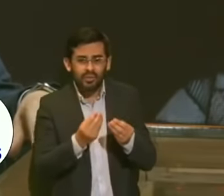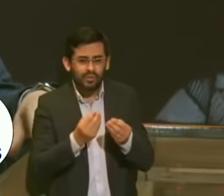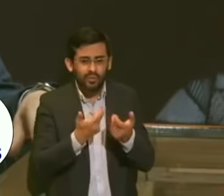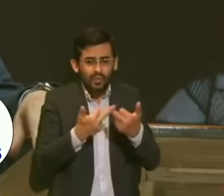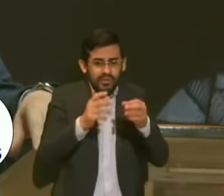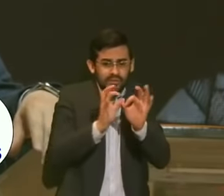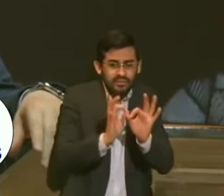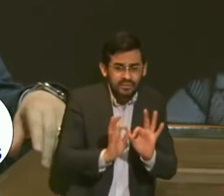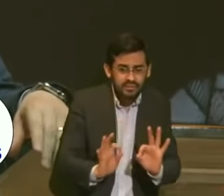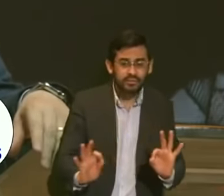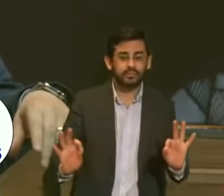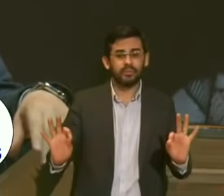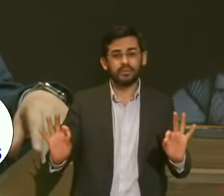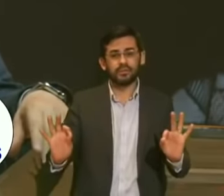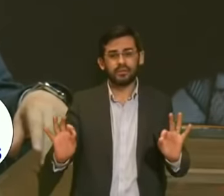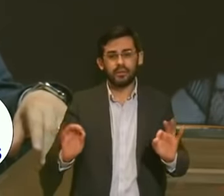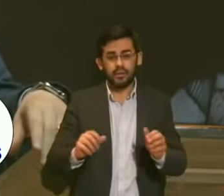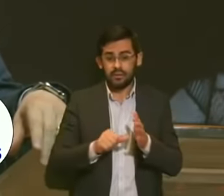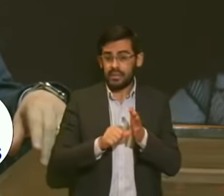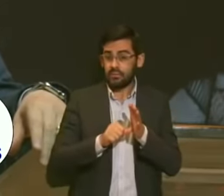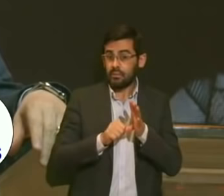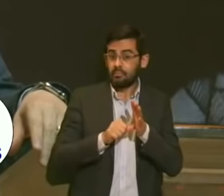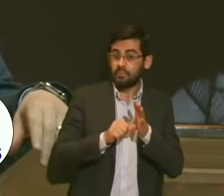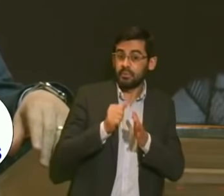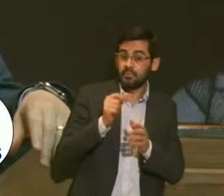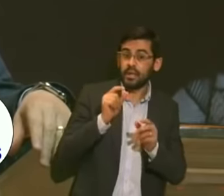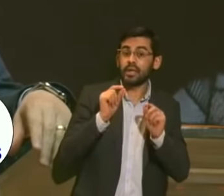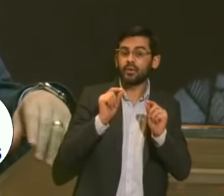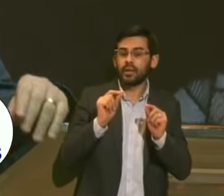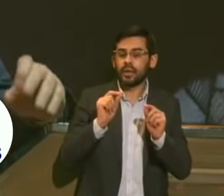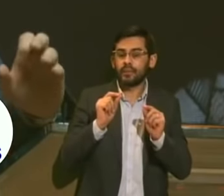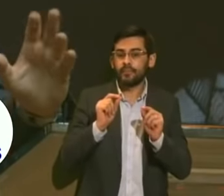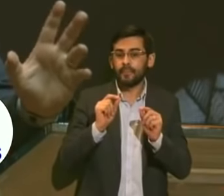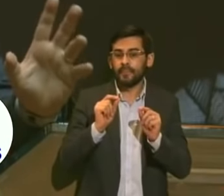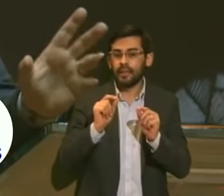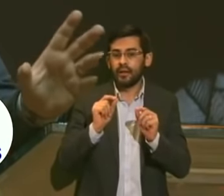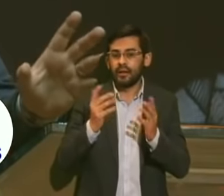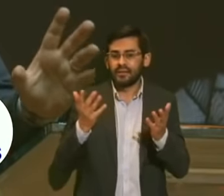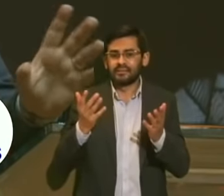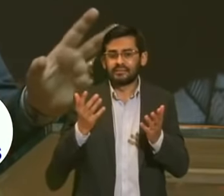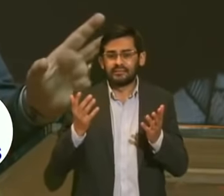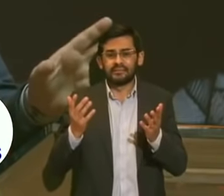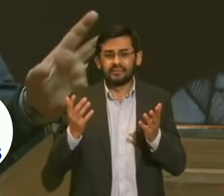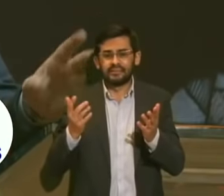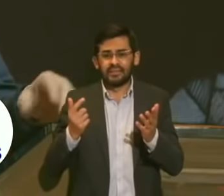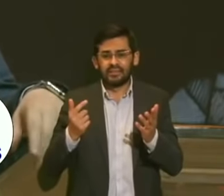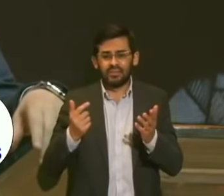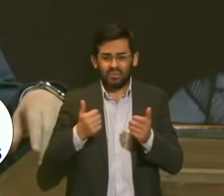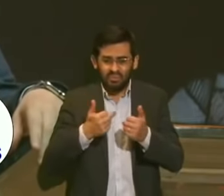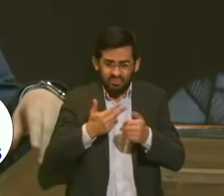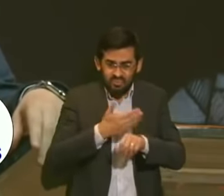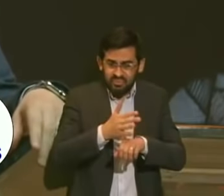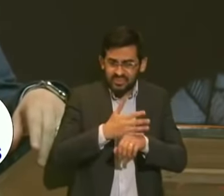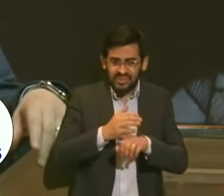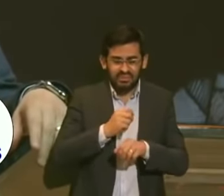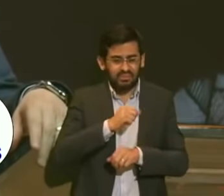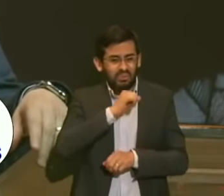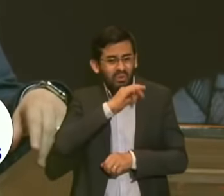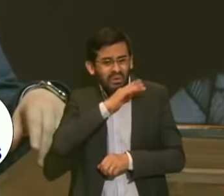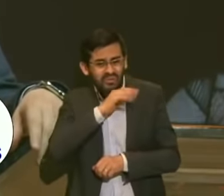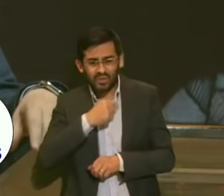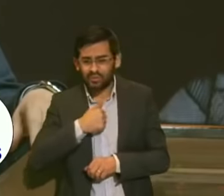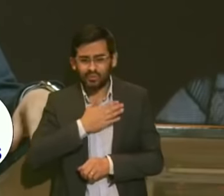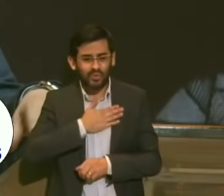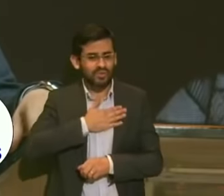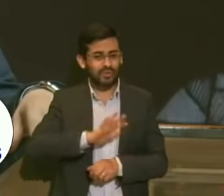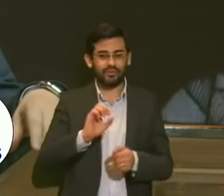muito simples. A primeira tarefa que ele me deu foi a mais detestável que eu já tive na minha vida.